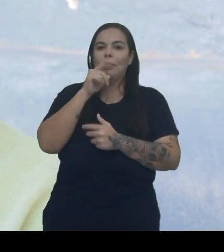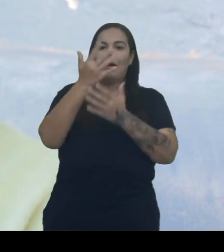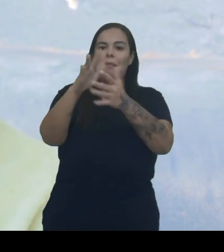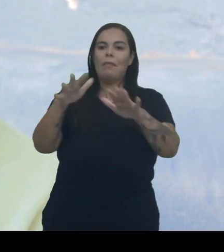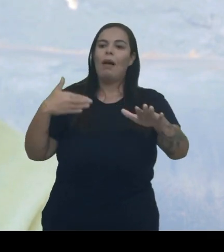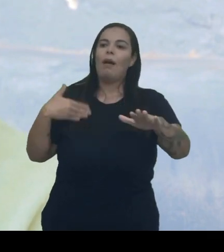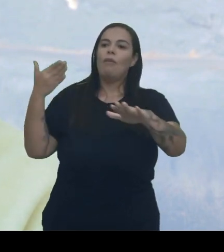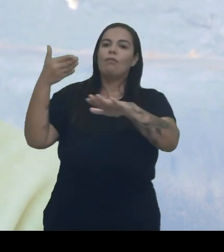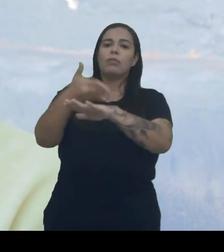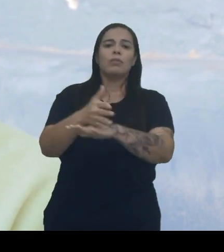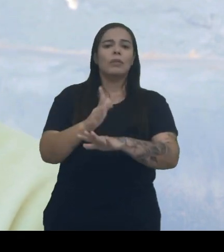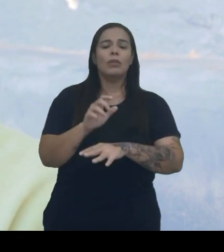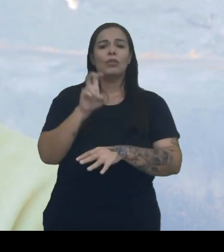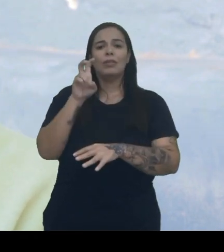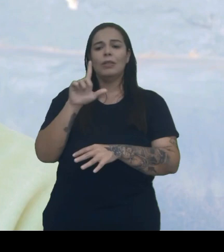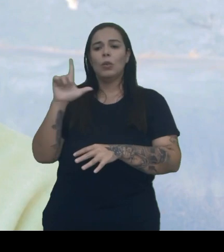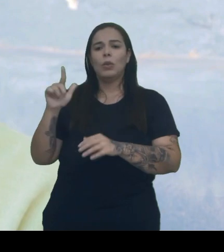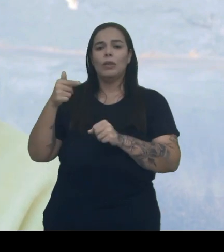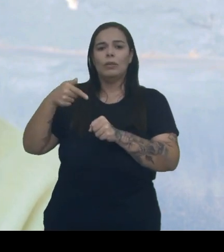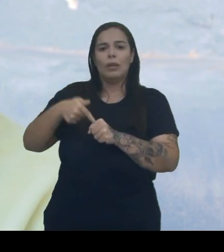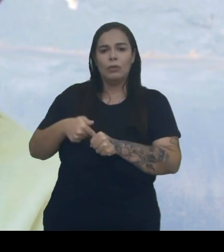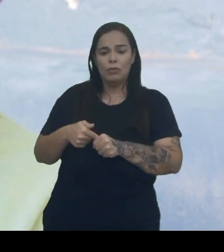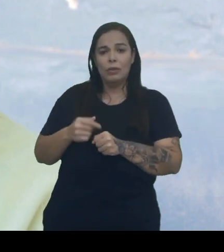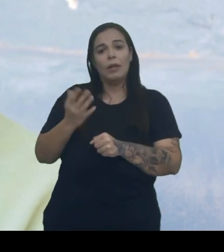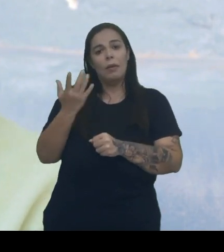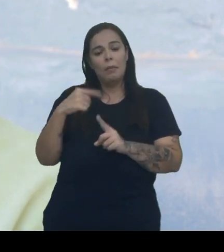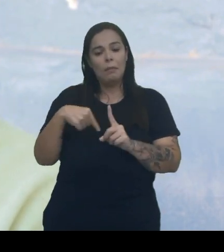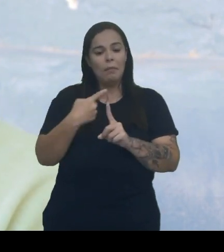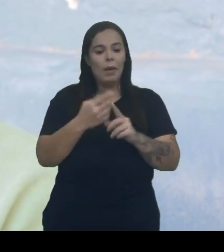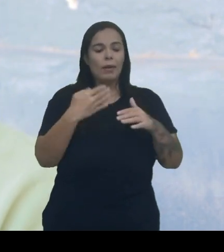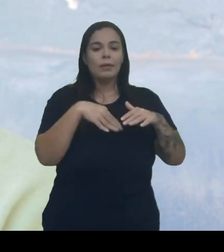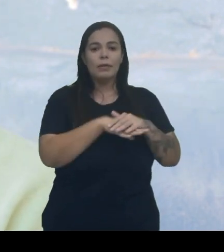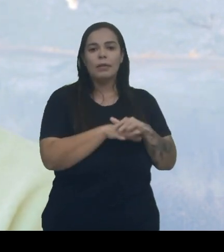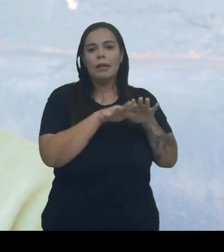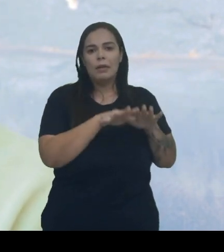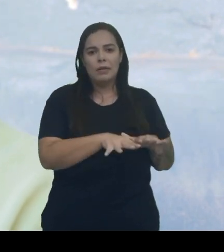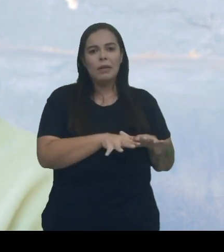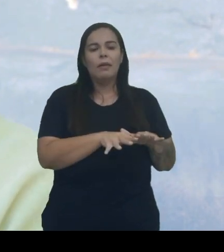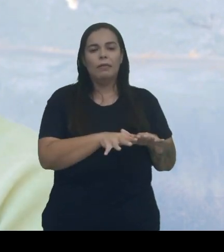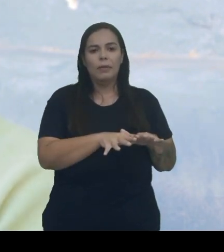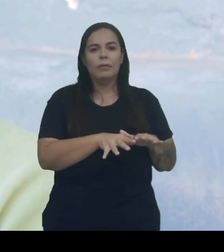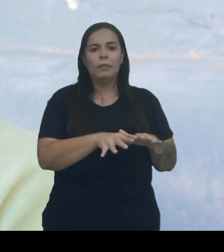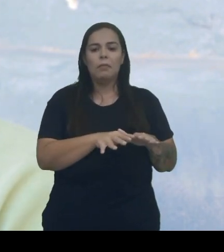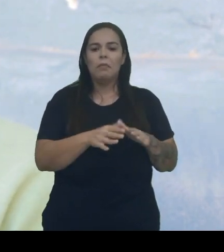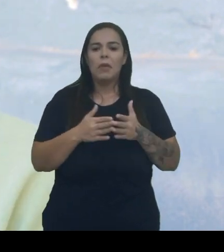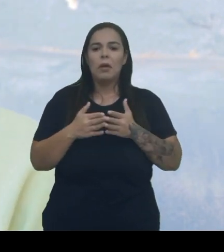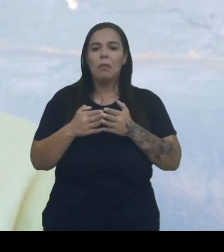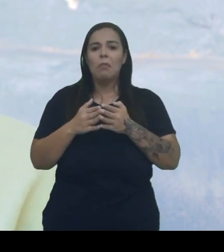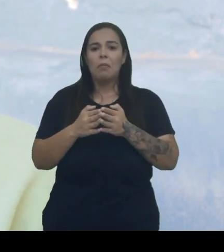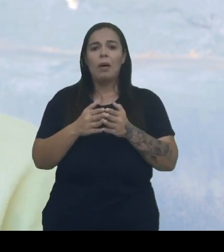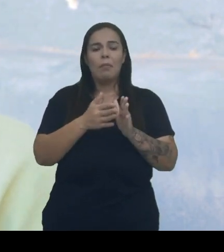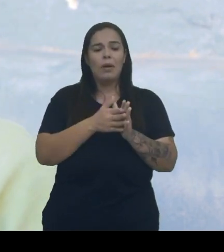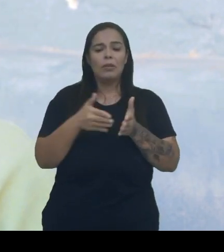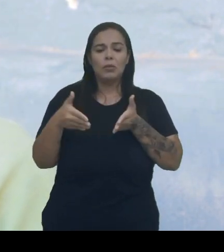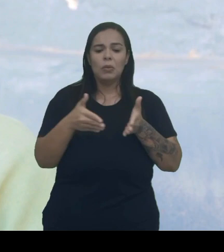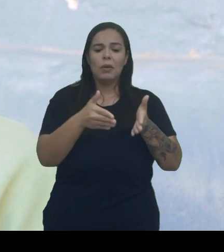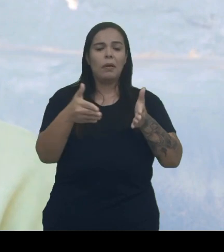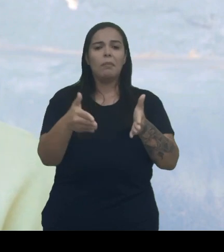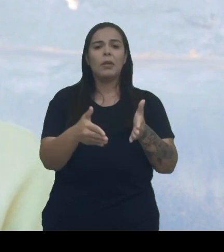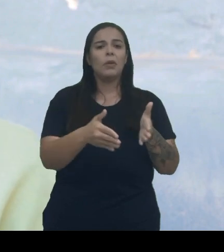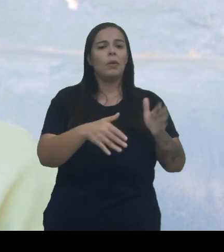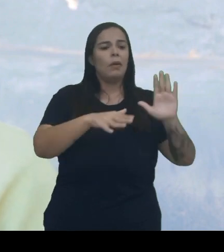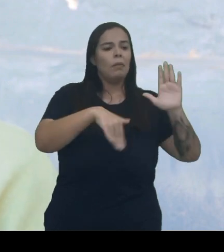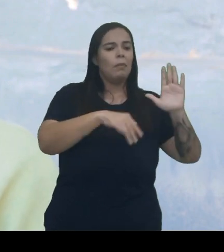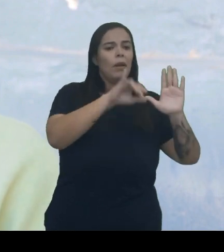litros de gasolina e levava uma reserva. A reserva você pode levar a quantidade que quiser. Mas o percurso da pesca era esse, Itaipu,